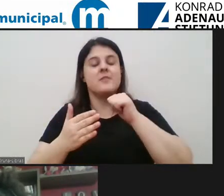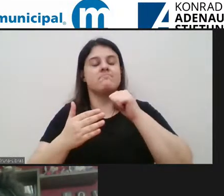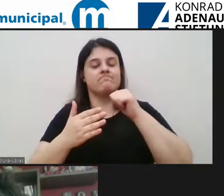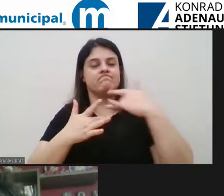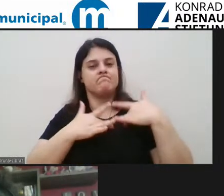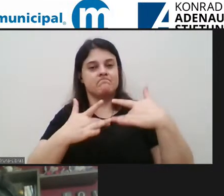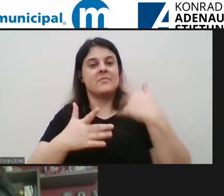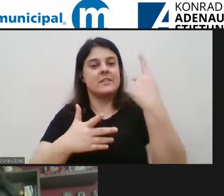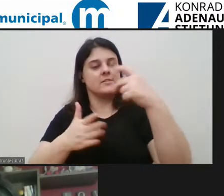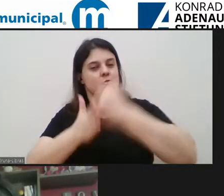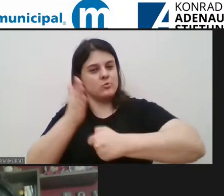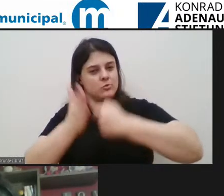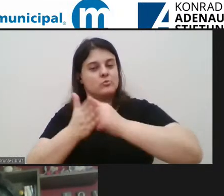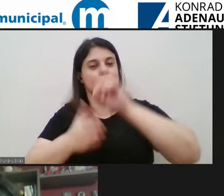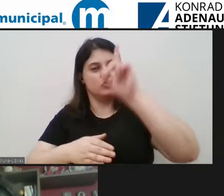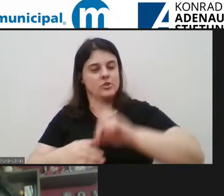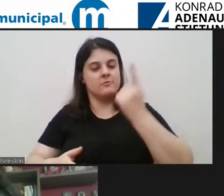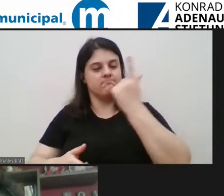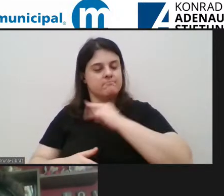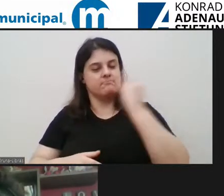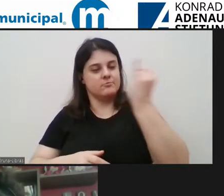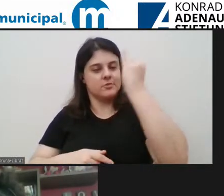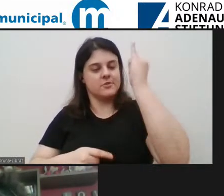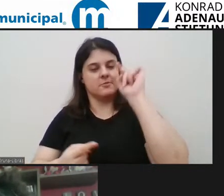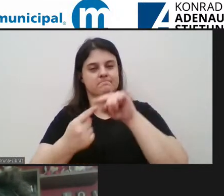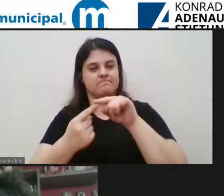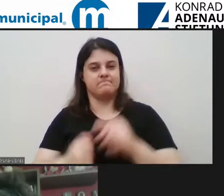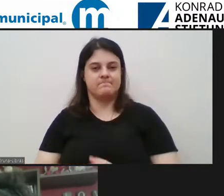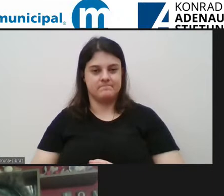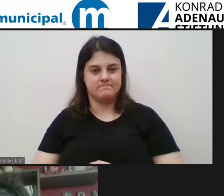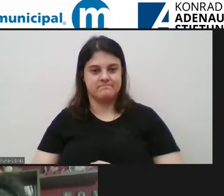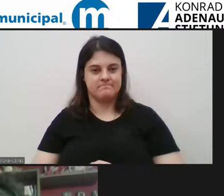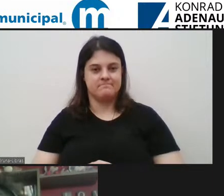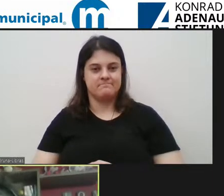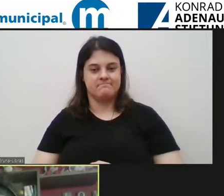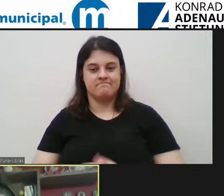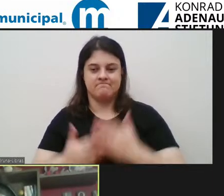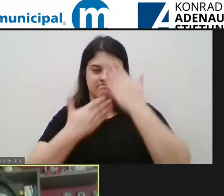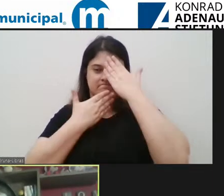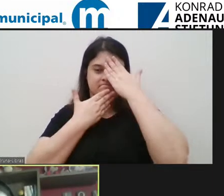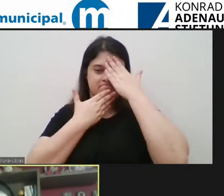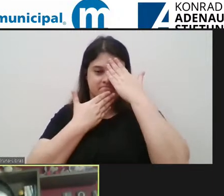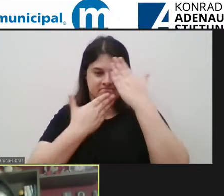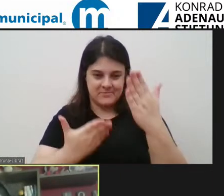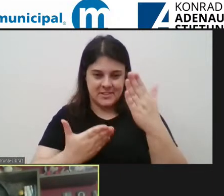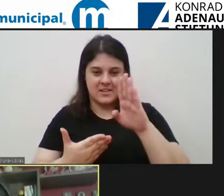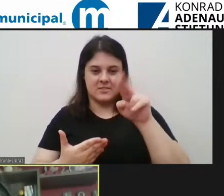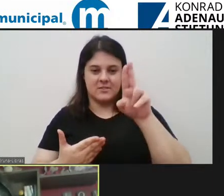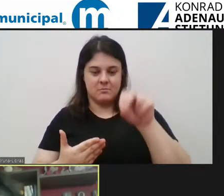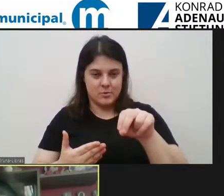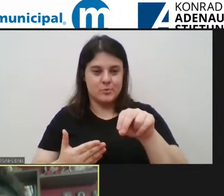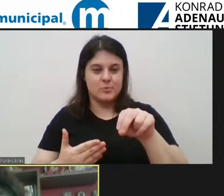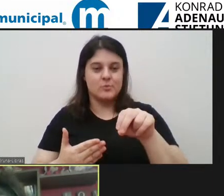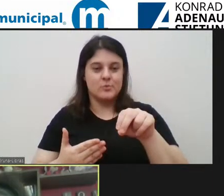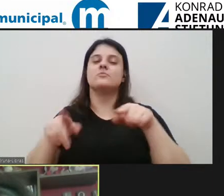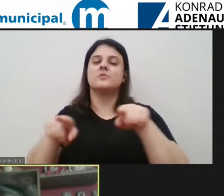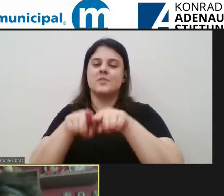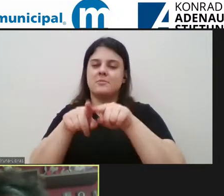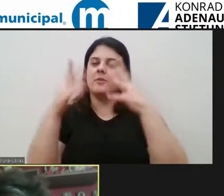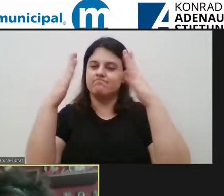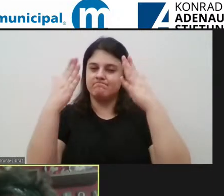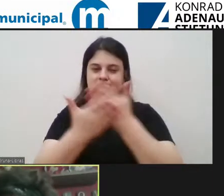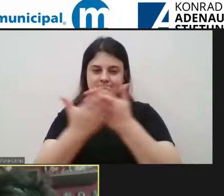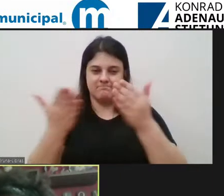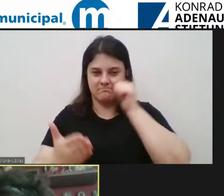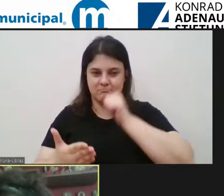com a luta por esses direitos cada vez mais importantes e fundamentais Obrigada Bruno também faz meus cumprimentos para todas